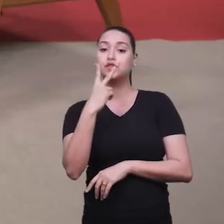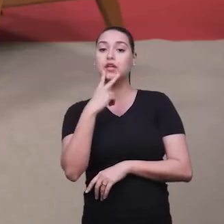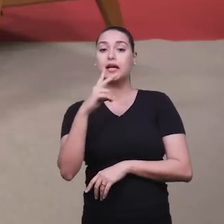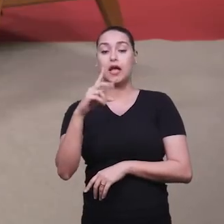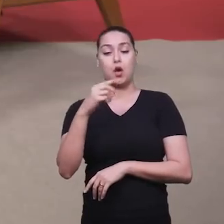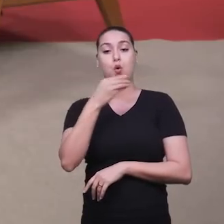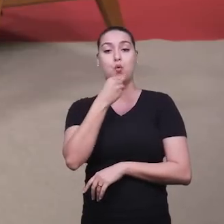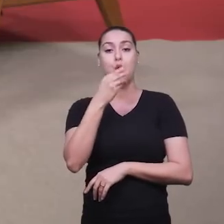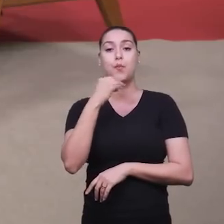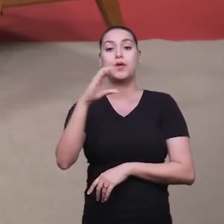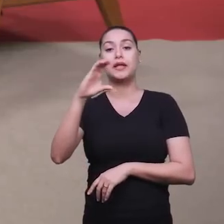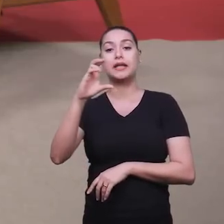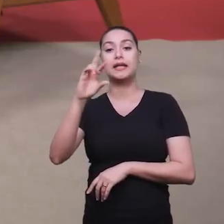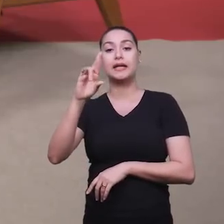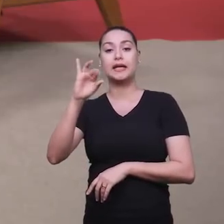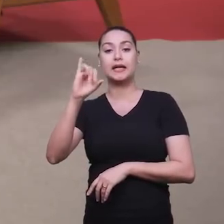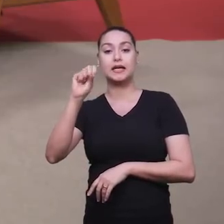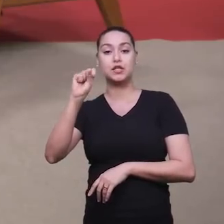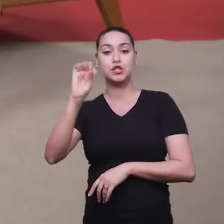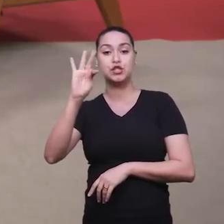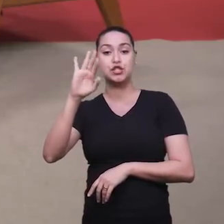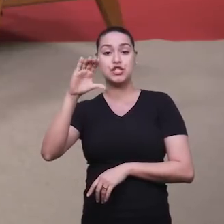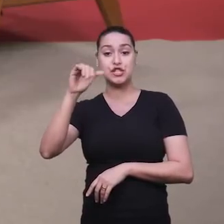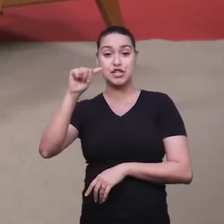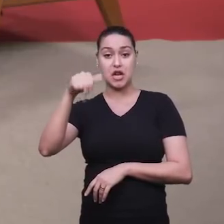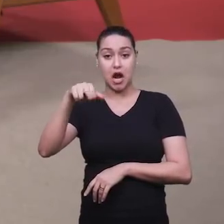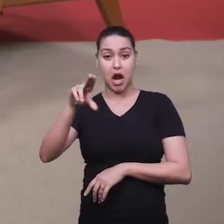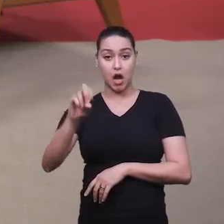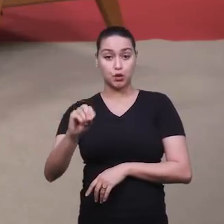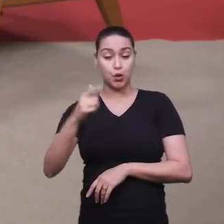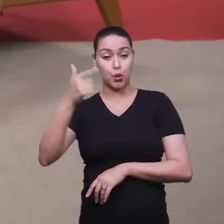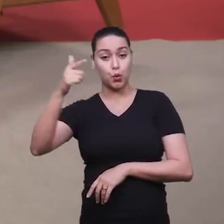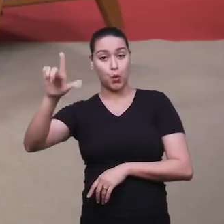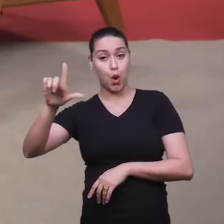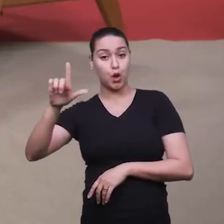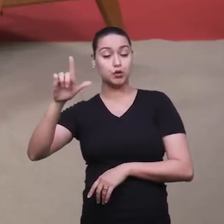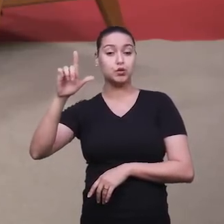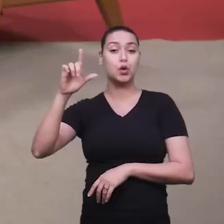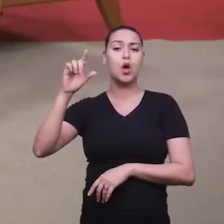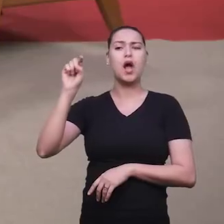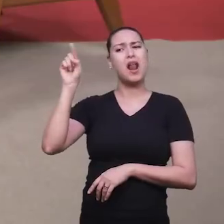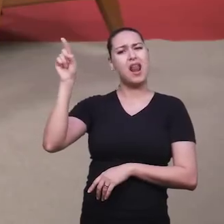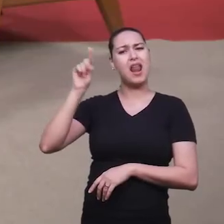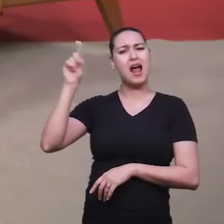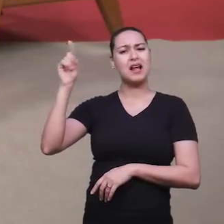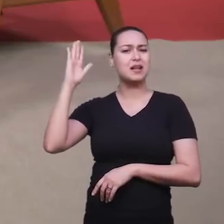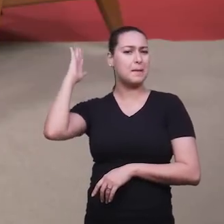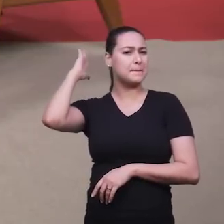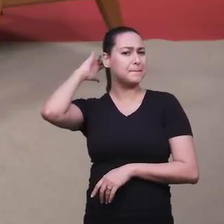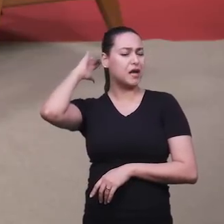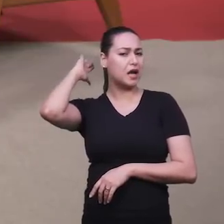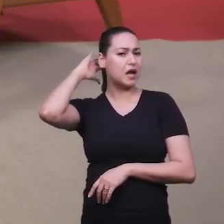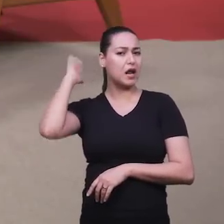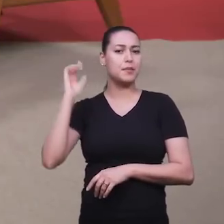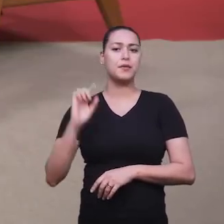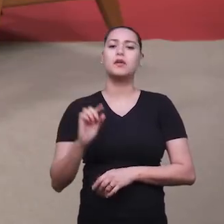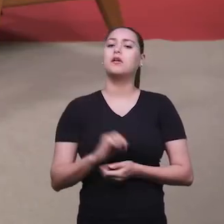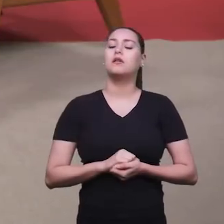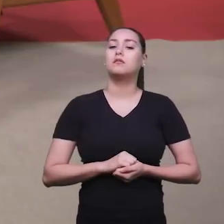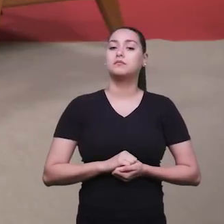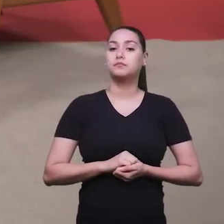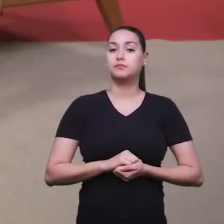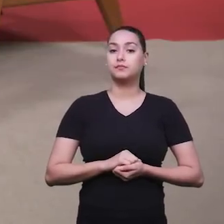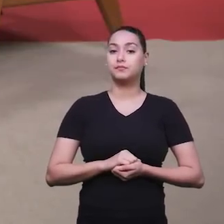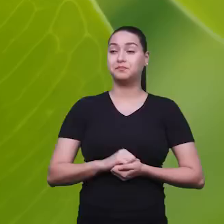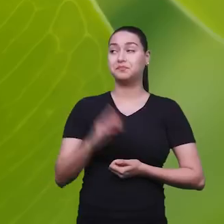Nosso irmão Cristiano gravou e mandou para a gente. E outro veio lá do Nordeste, da Paraíba, João Pessoa, e que foi gravado pelo nosso irmão